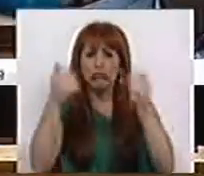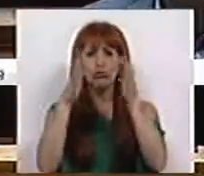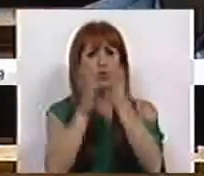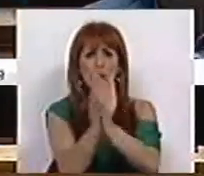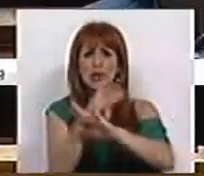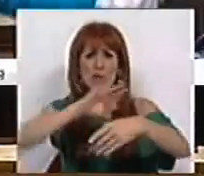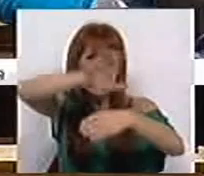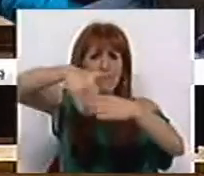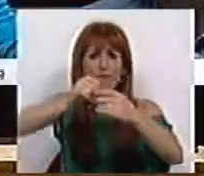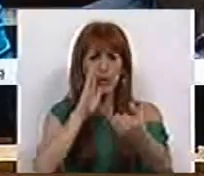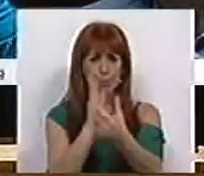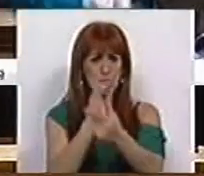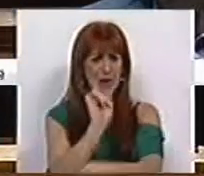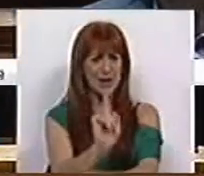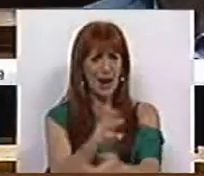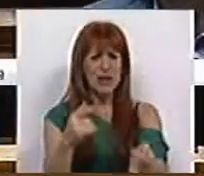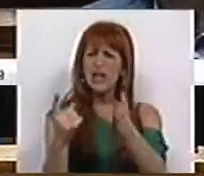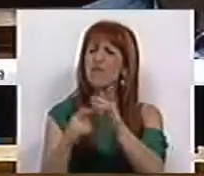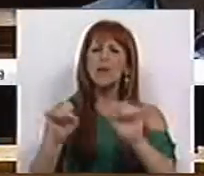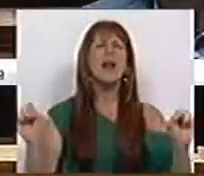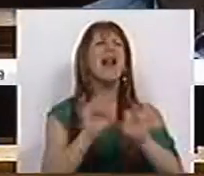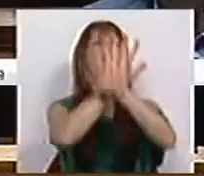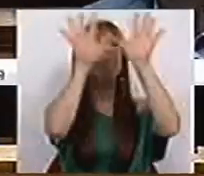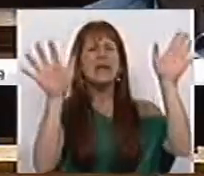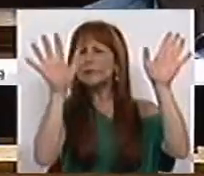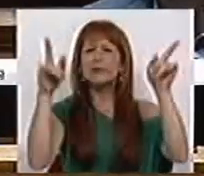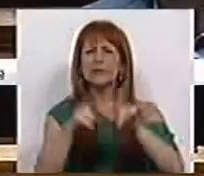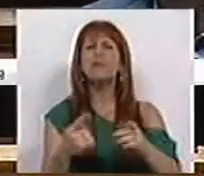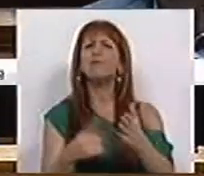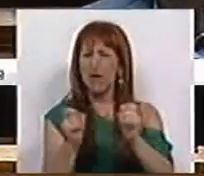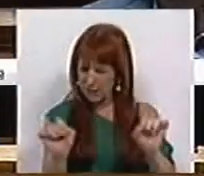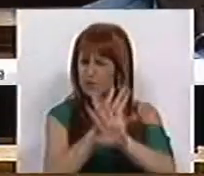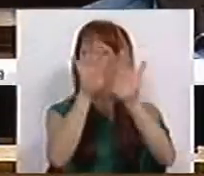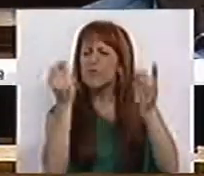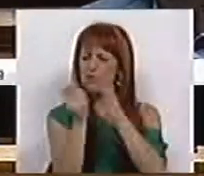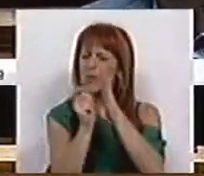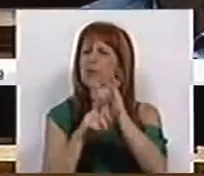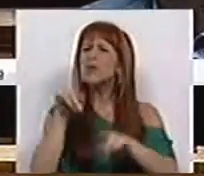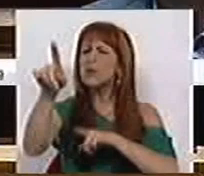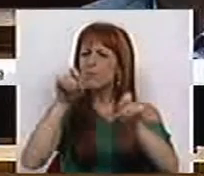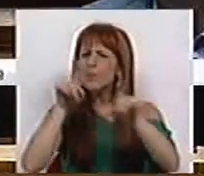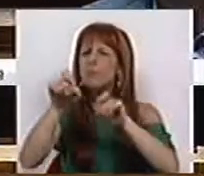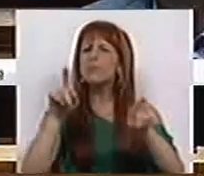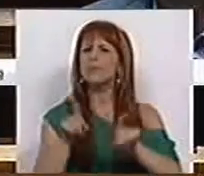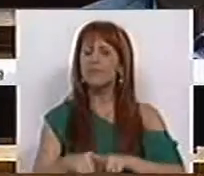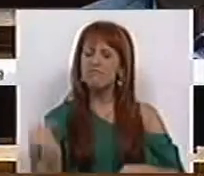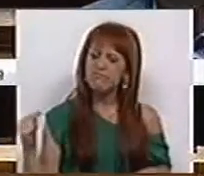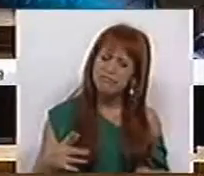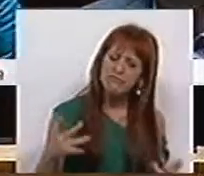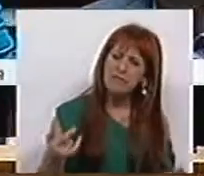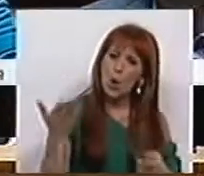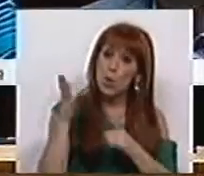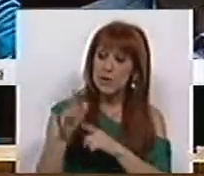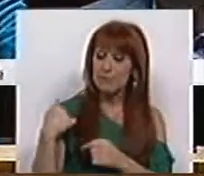todos os agentes envolvidos neste processo falta clareza falta clareza nos critérios nomeação Pelo menos